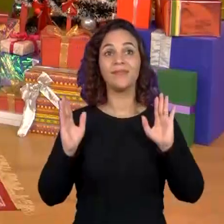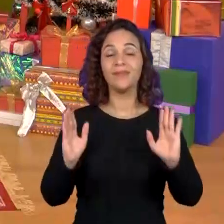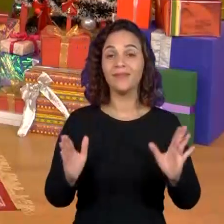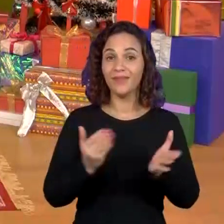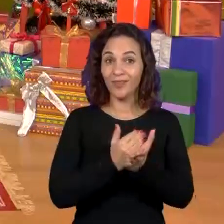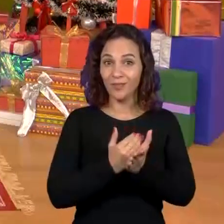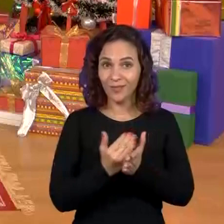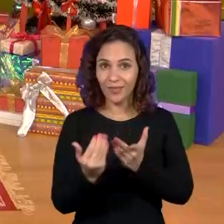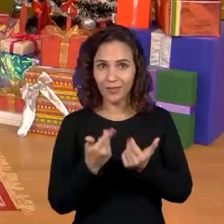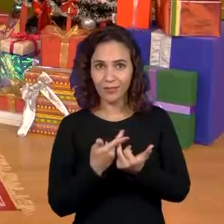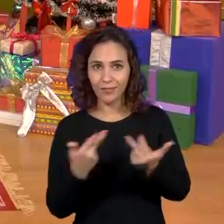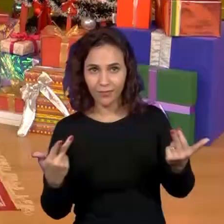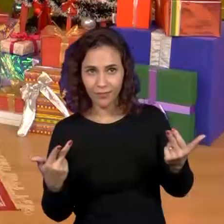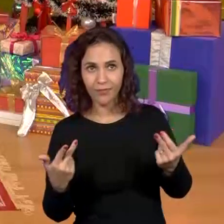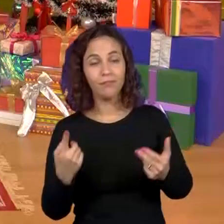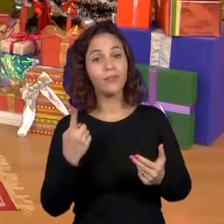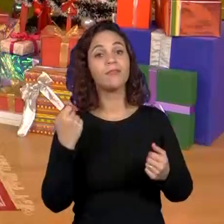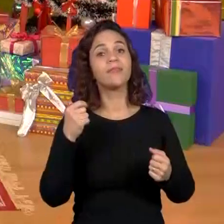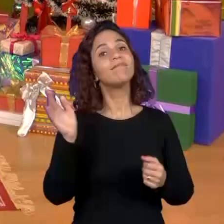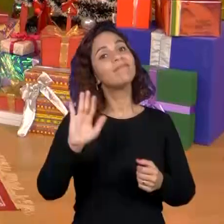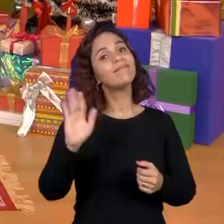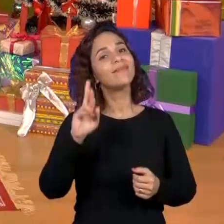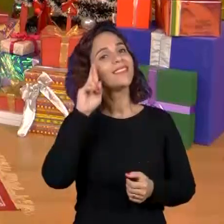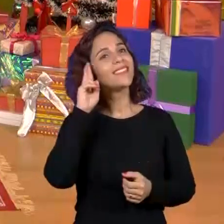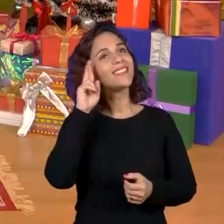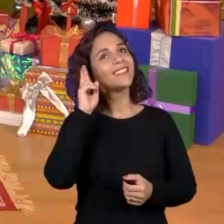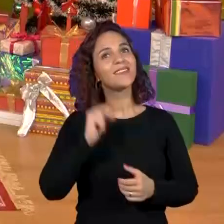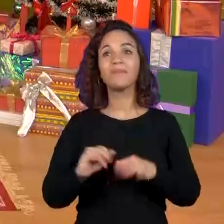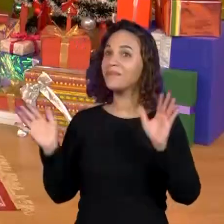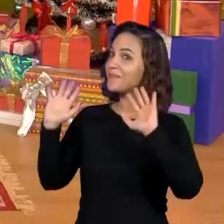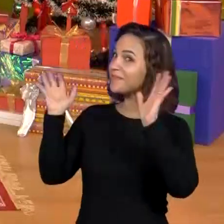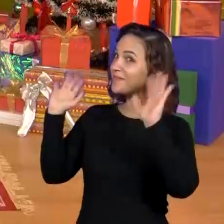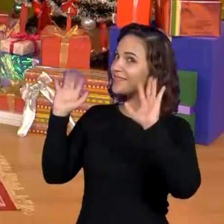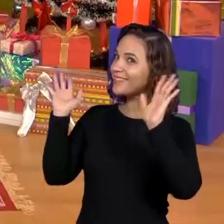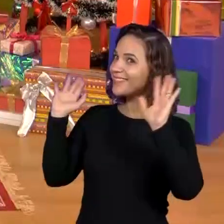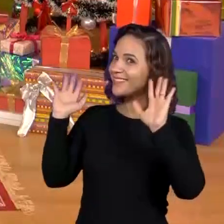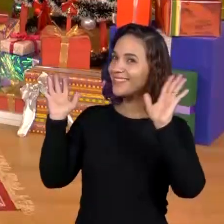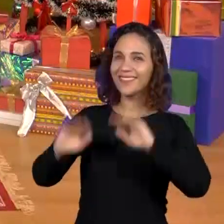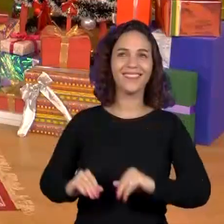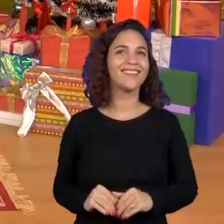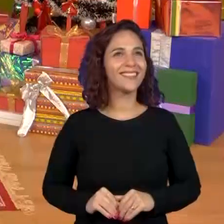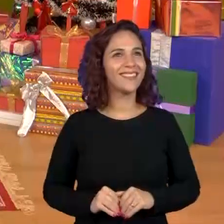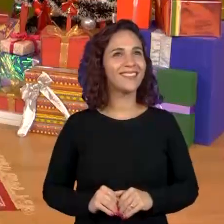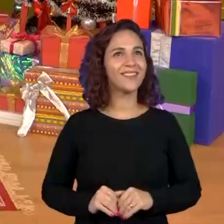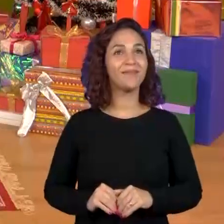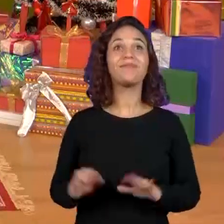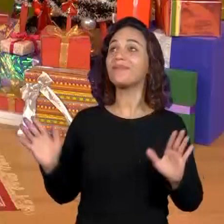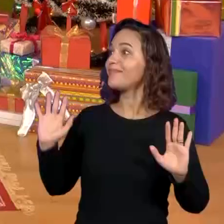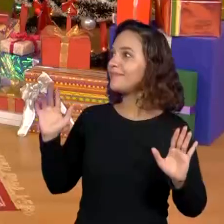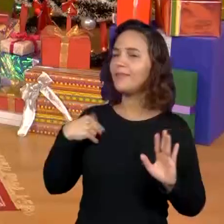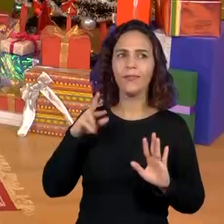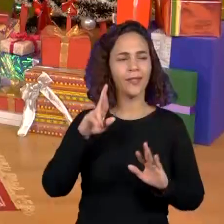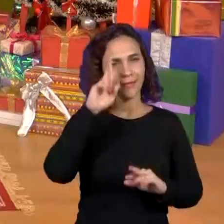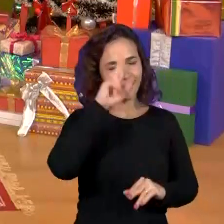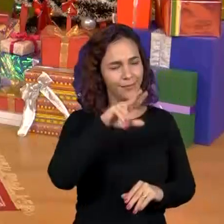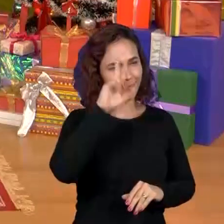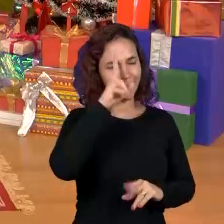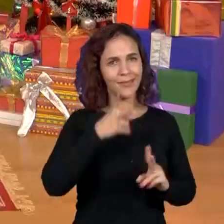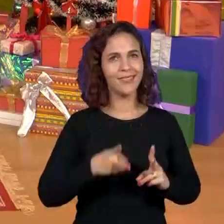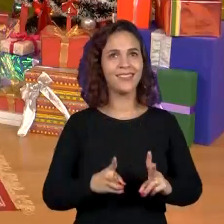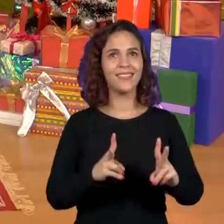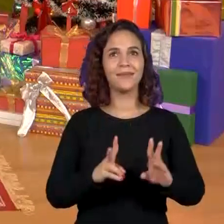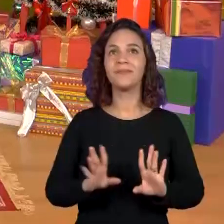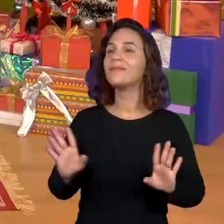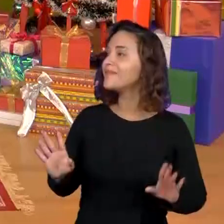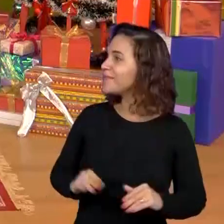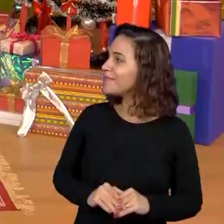com a novidade, a gente vai dar um oi para a Raíssa, né? Ai, Raíssa. É a Raíssa? É a Raíssa. Eu tô sempre errando, professora Juliana. É porque elas